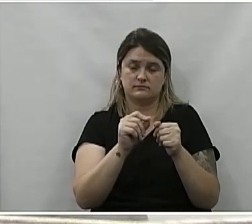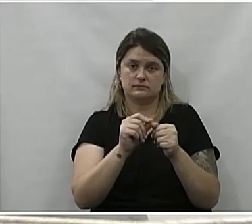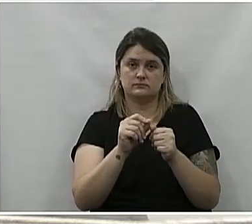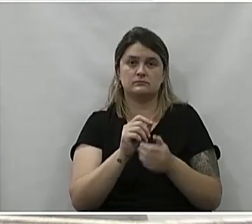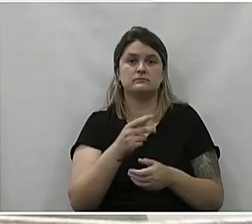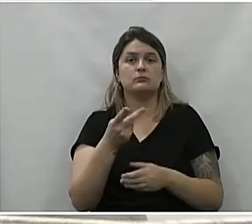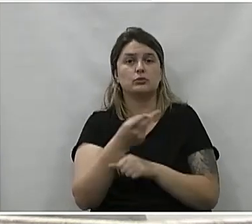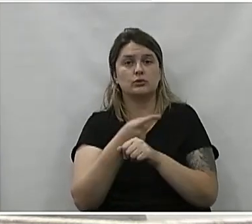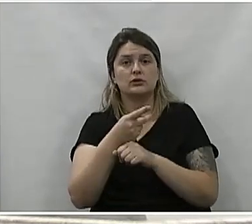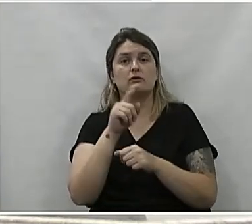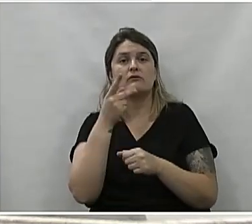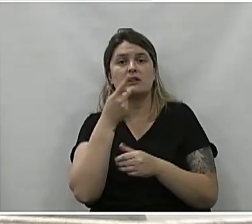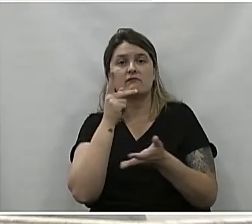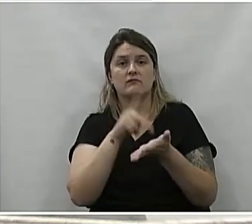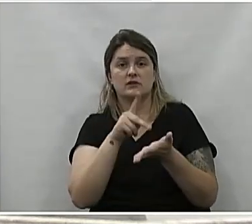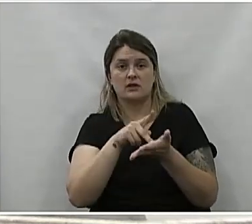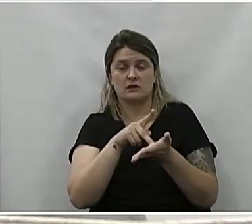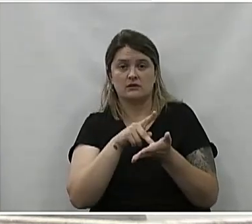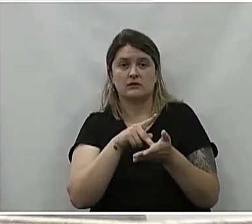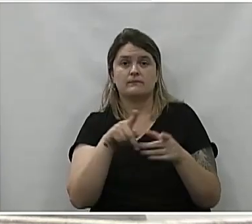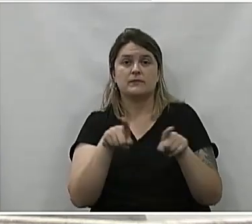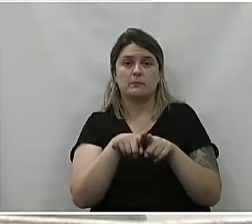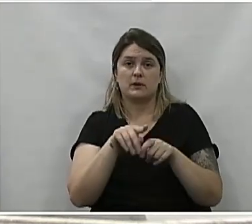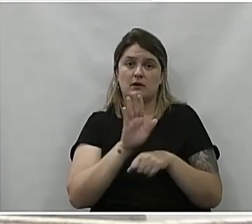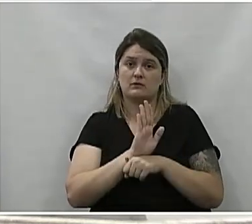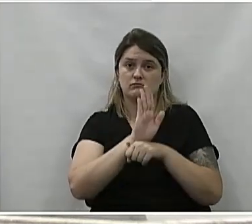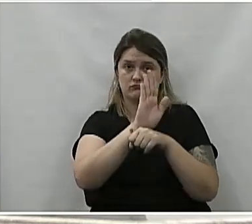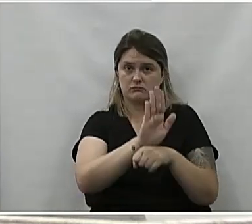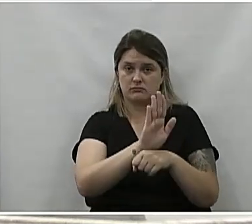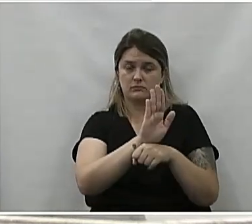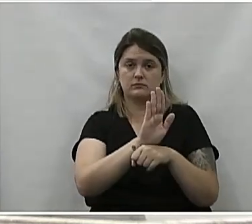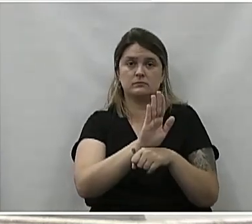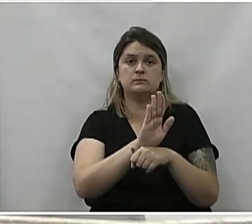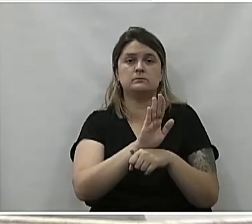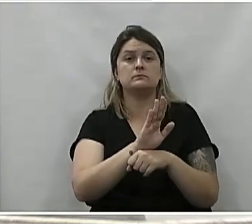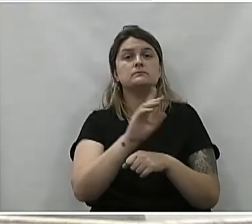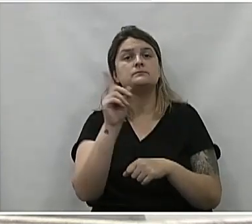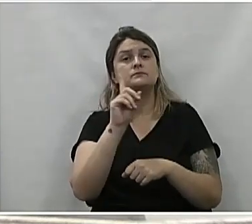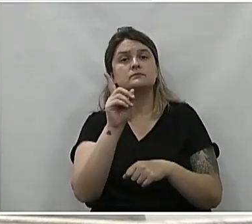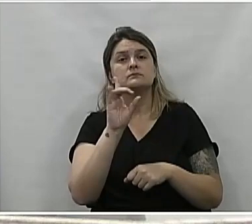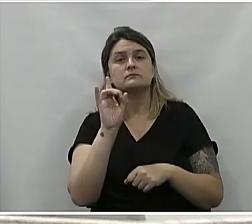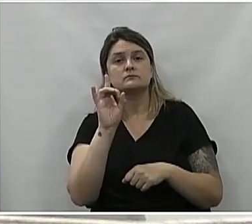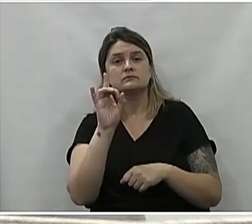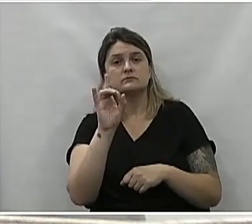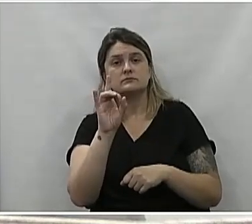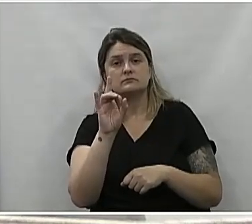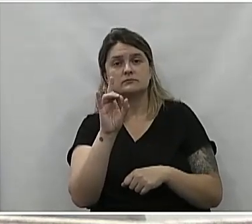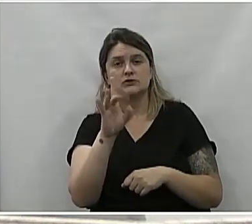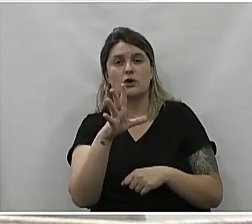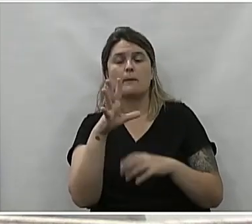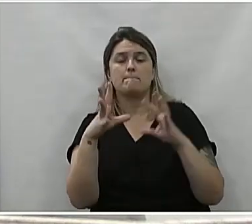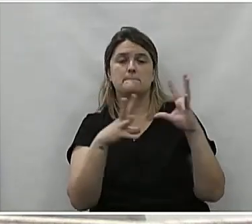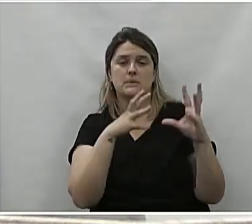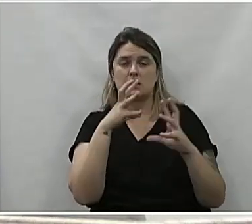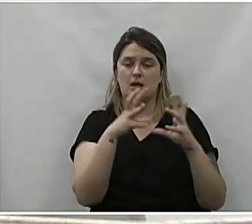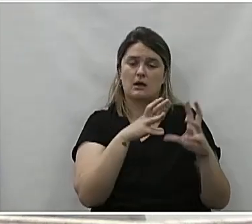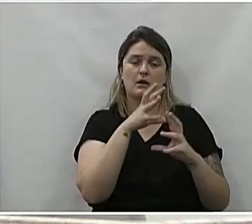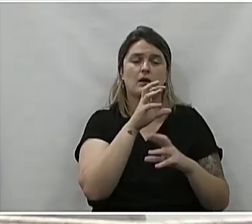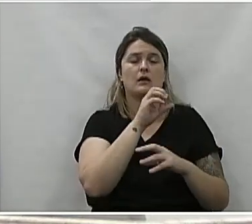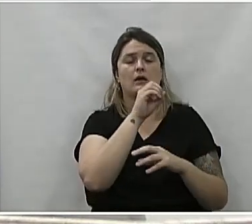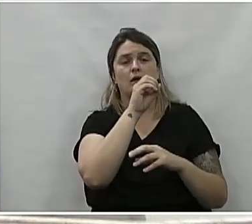Buscando a verdade E buscar Contribuir Não No sentido De trazer Para a briga Para